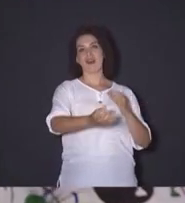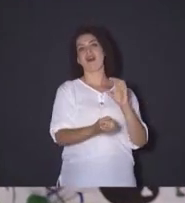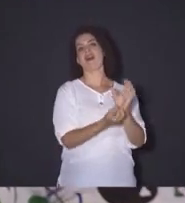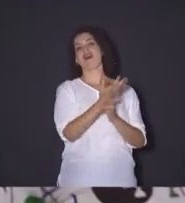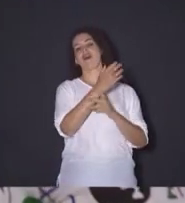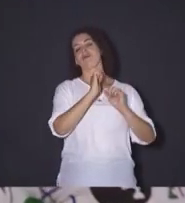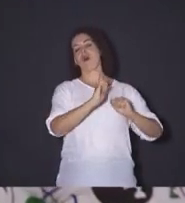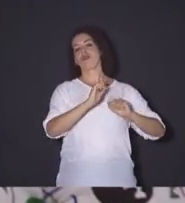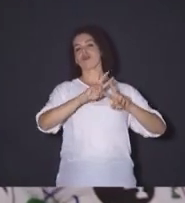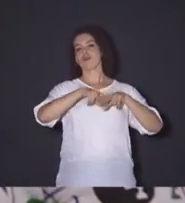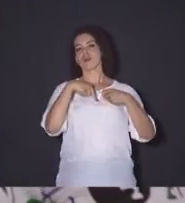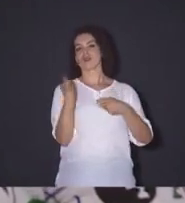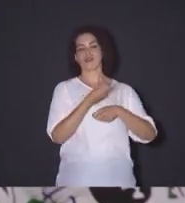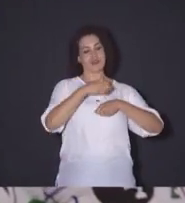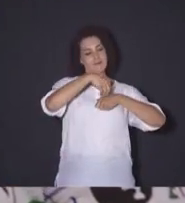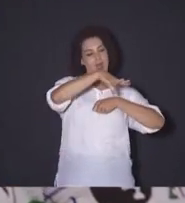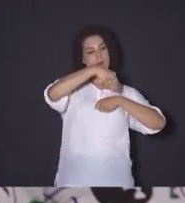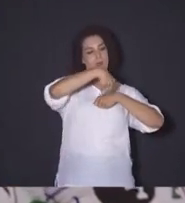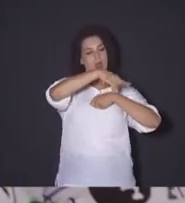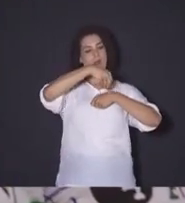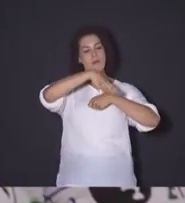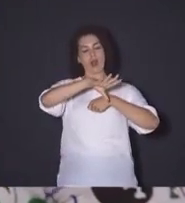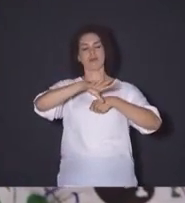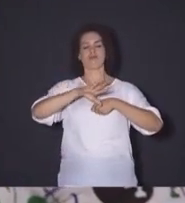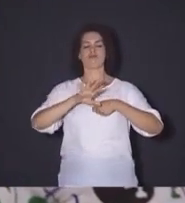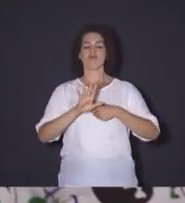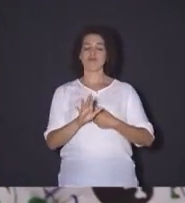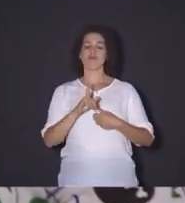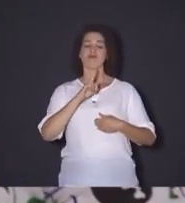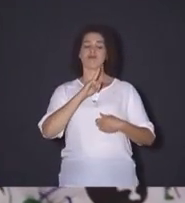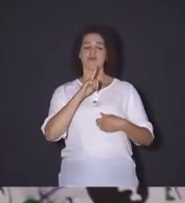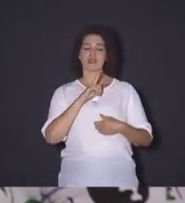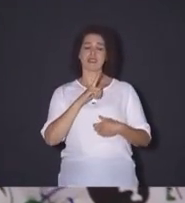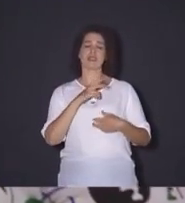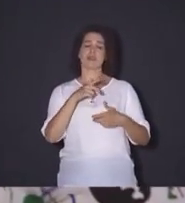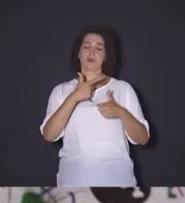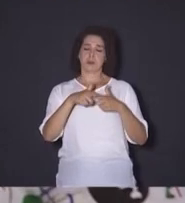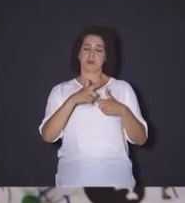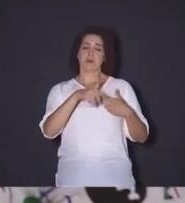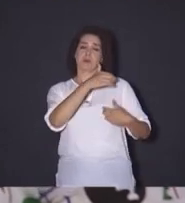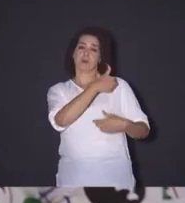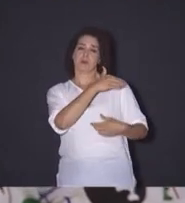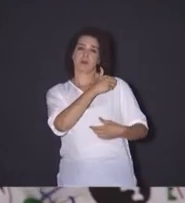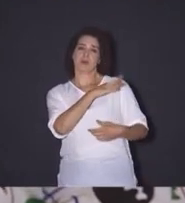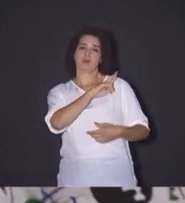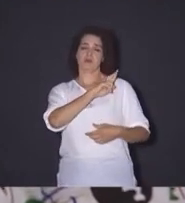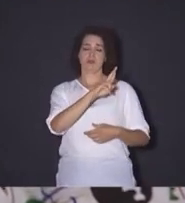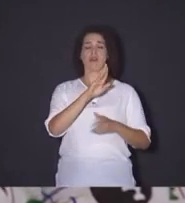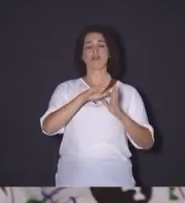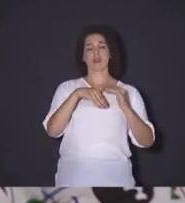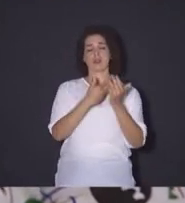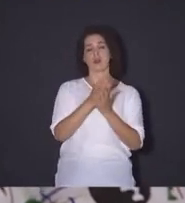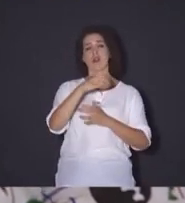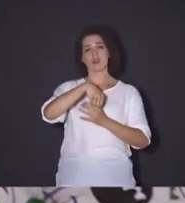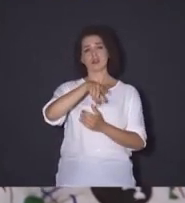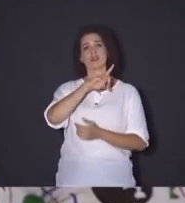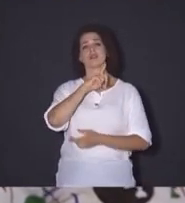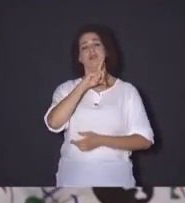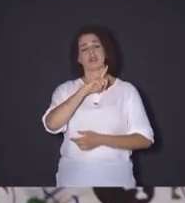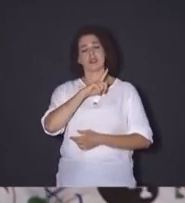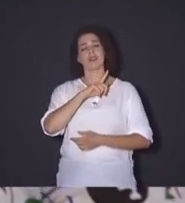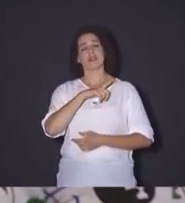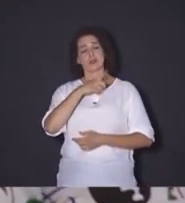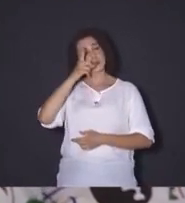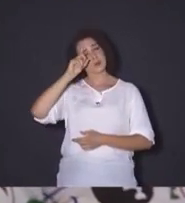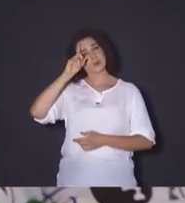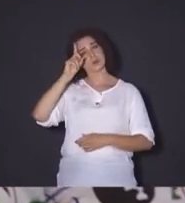enfrentar essas questões na escola é de intolerância e isso a gente vive todo dia o